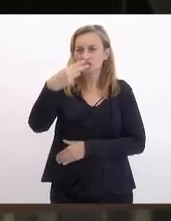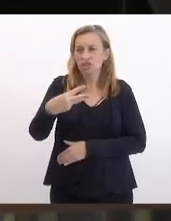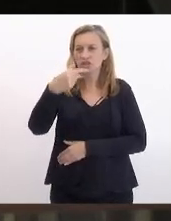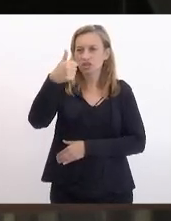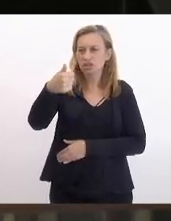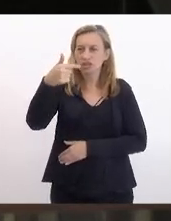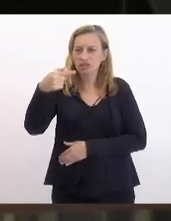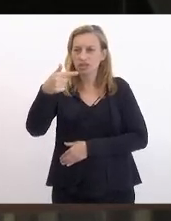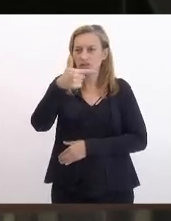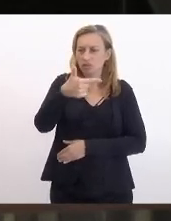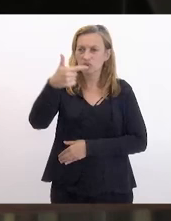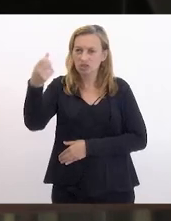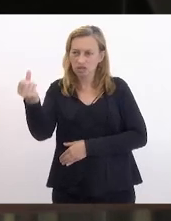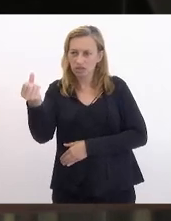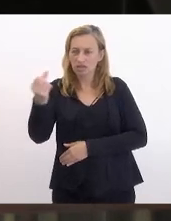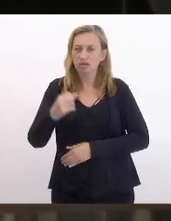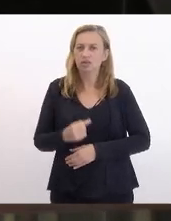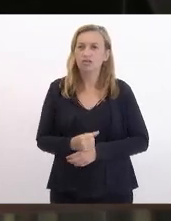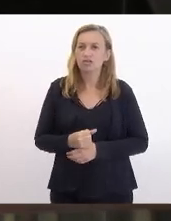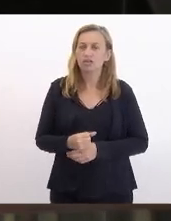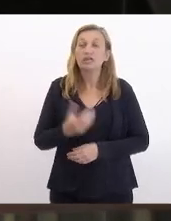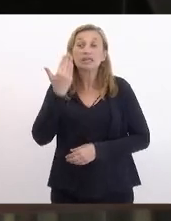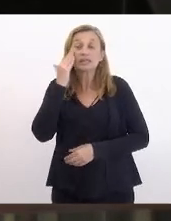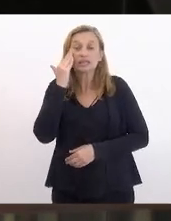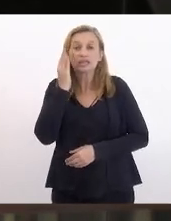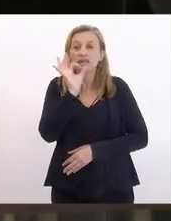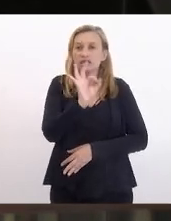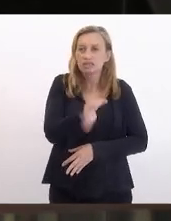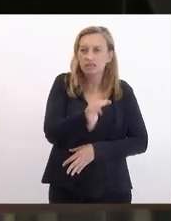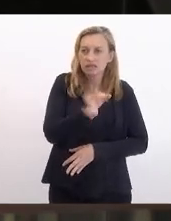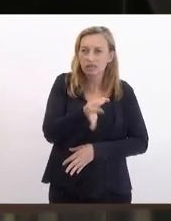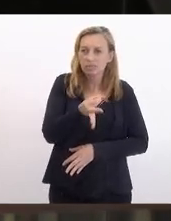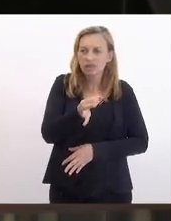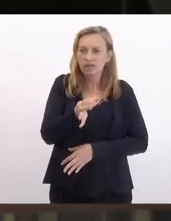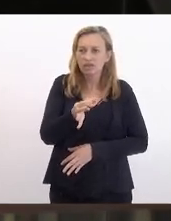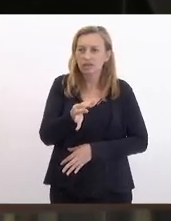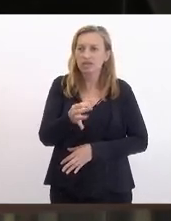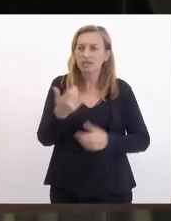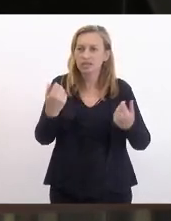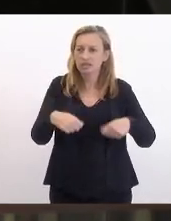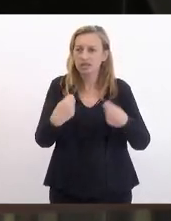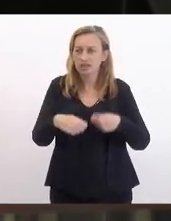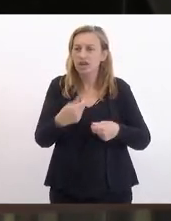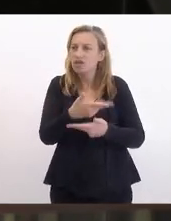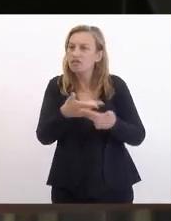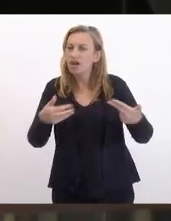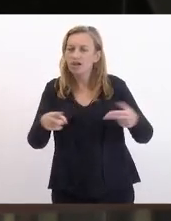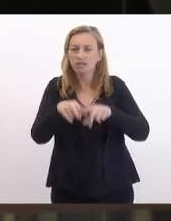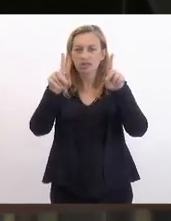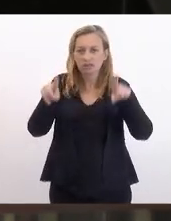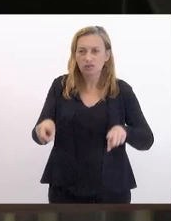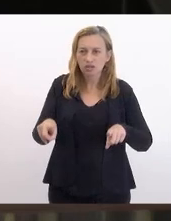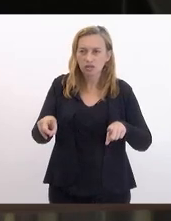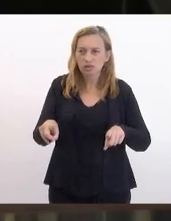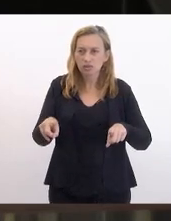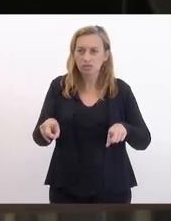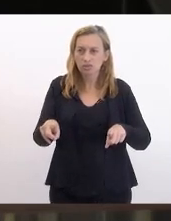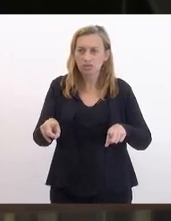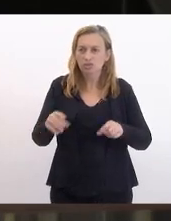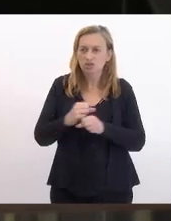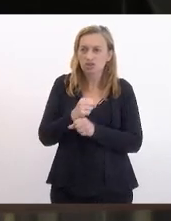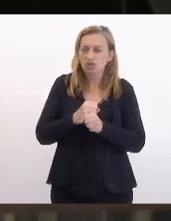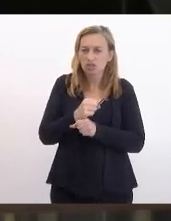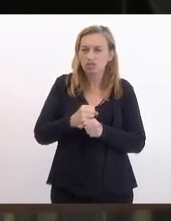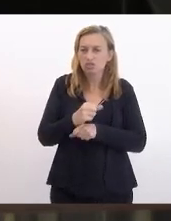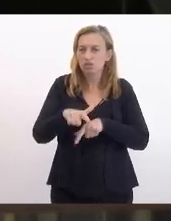23/17 de 2016 por entender e justos e ousados centenas de servidores de carreira